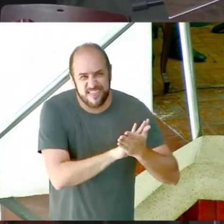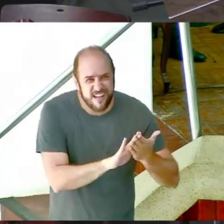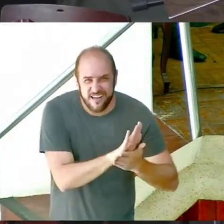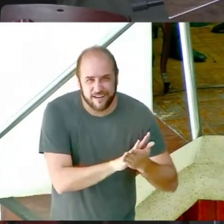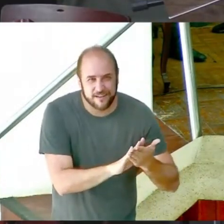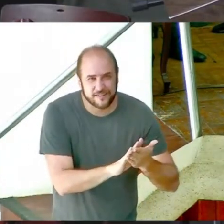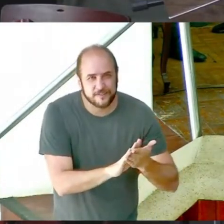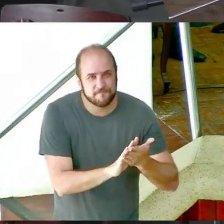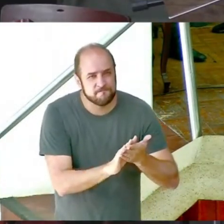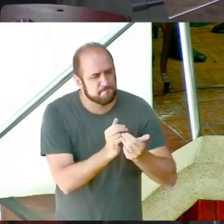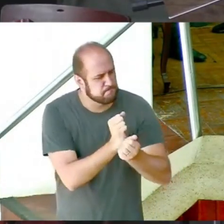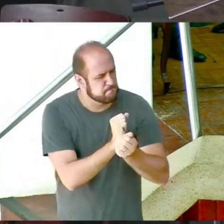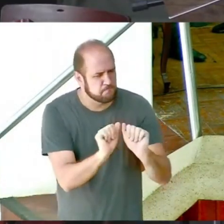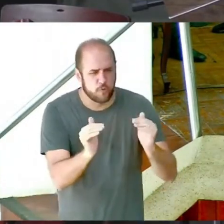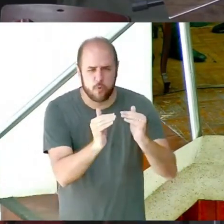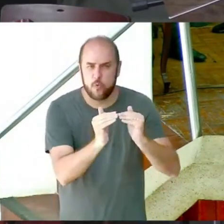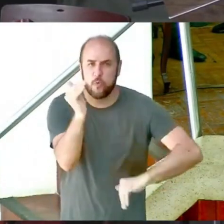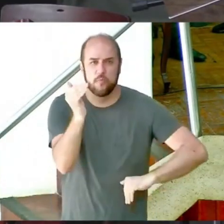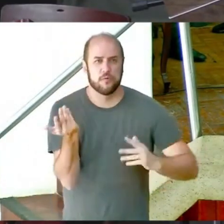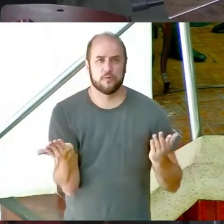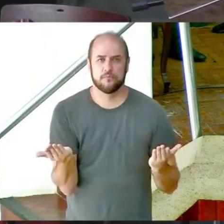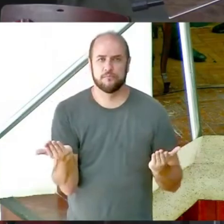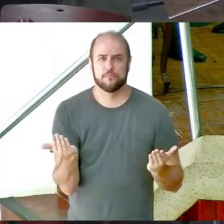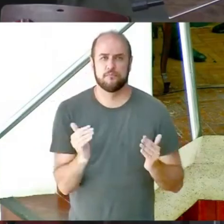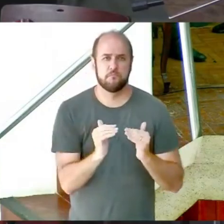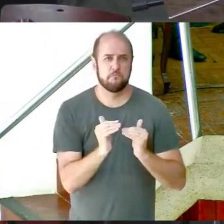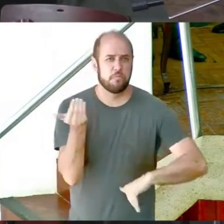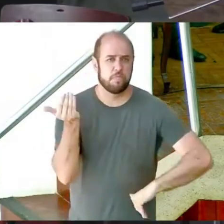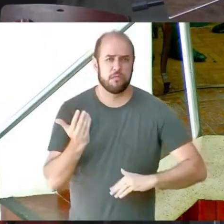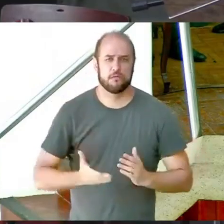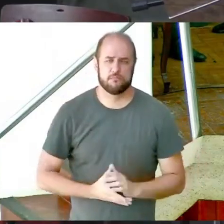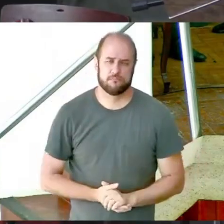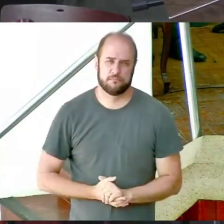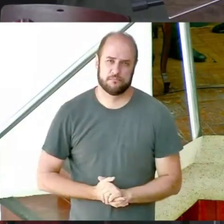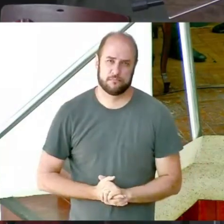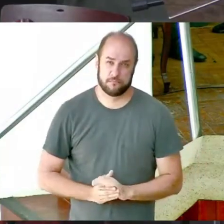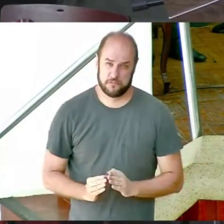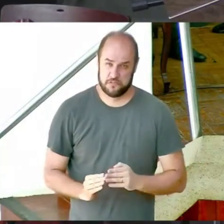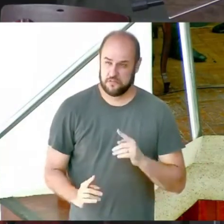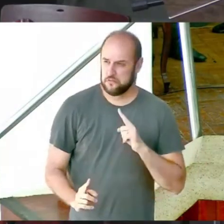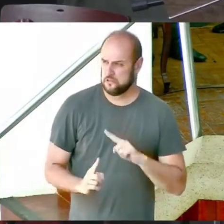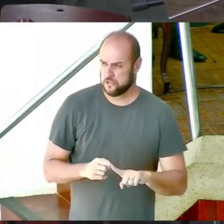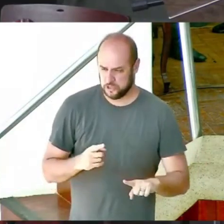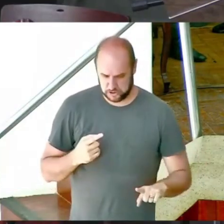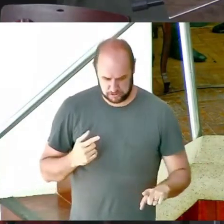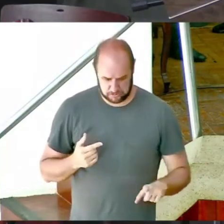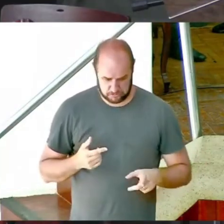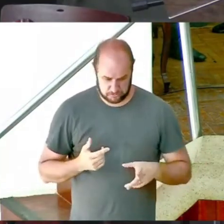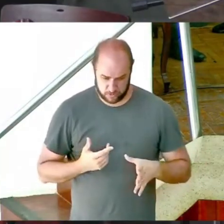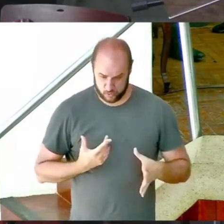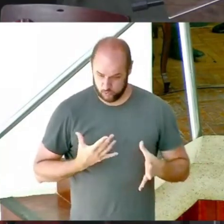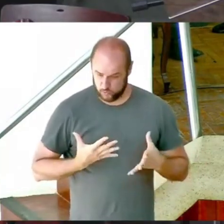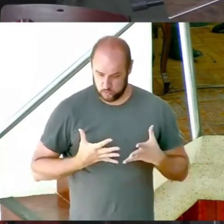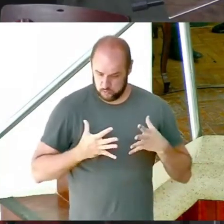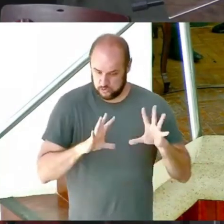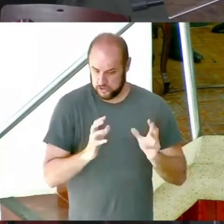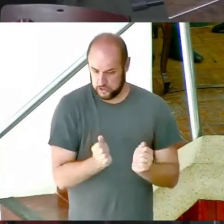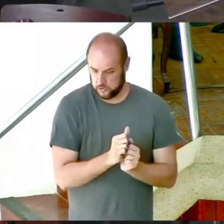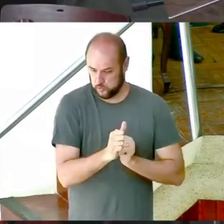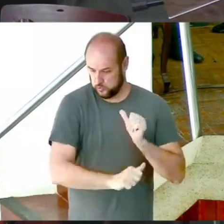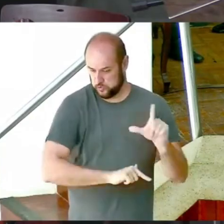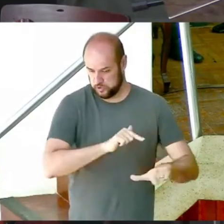é incoerente. A igreja que não se envolve com a obra